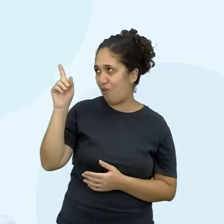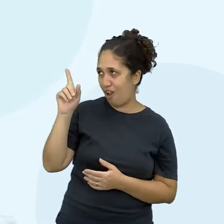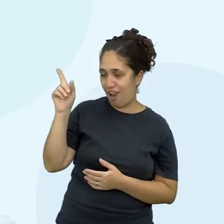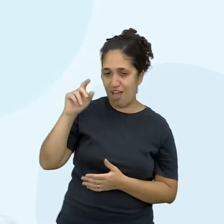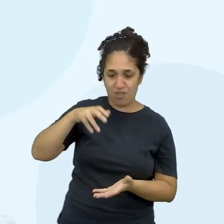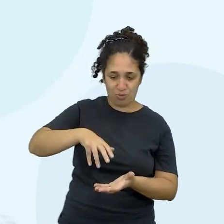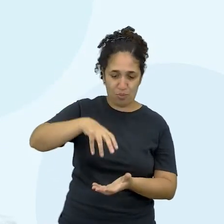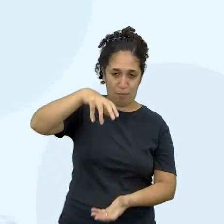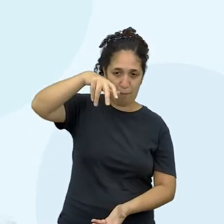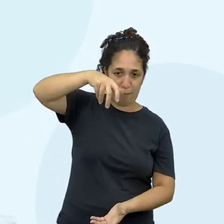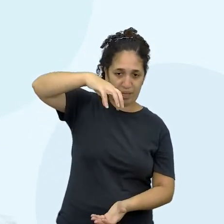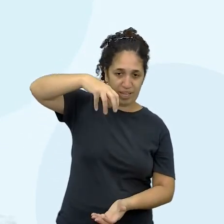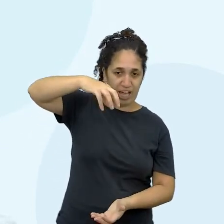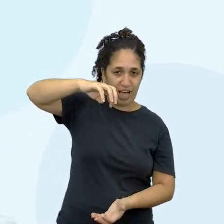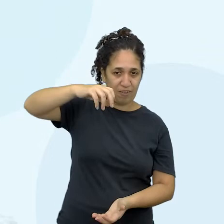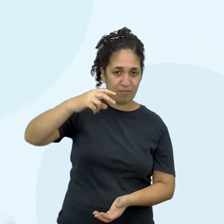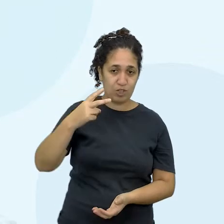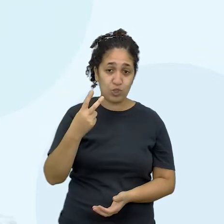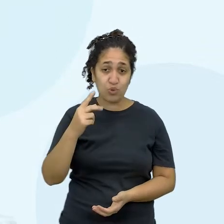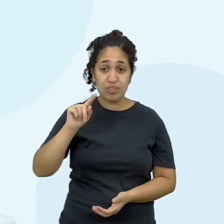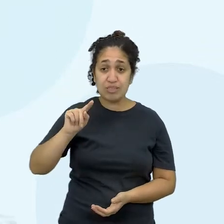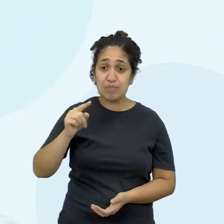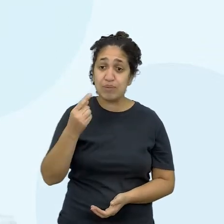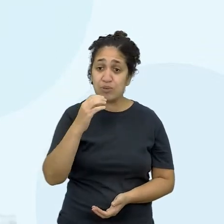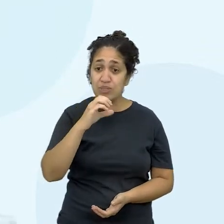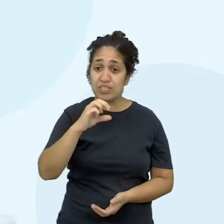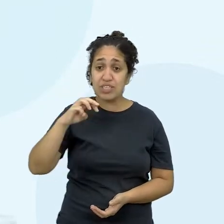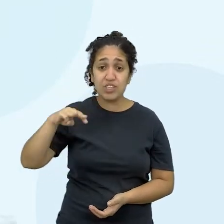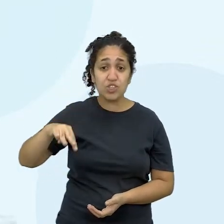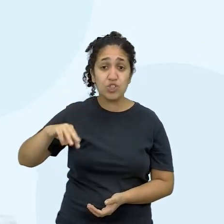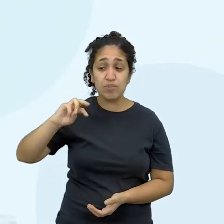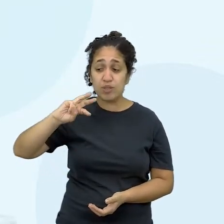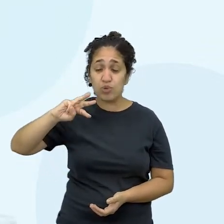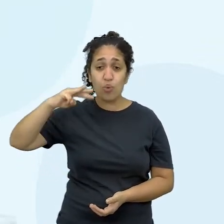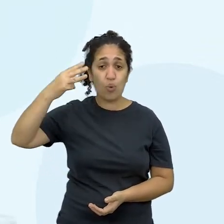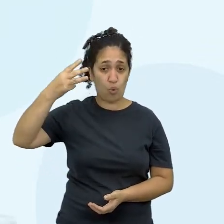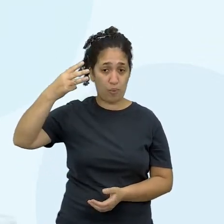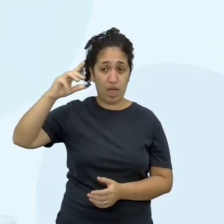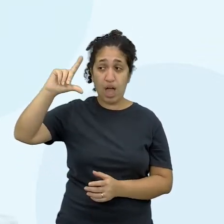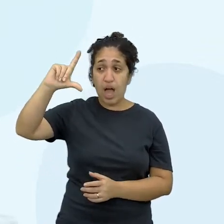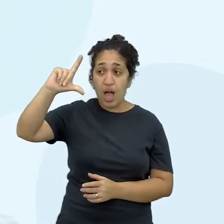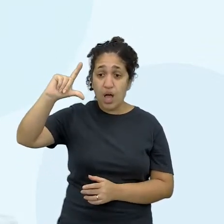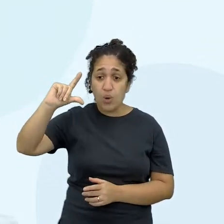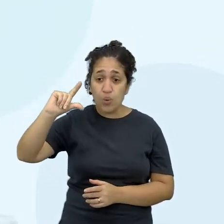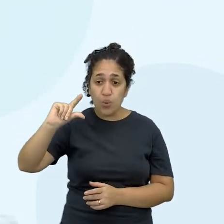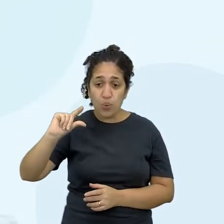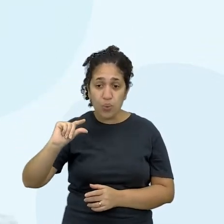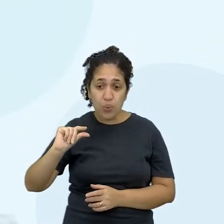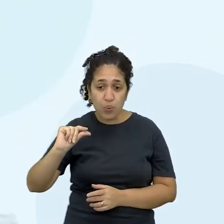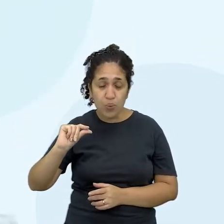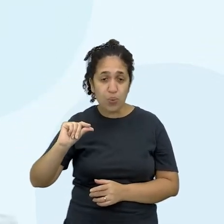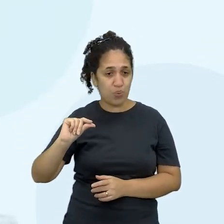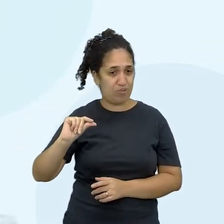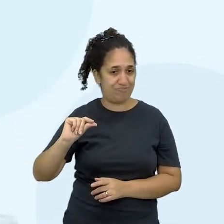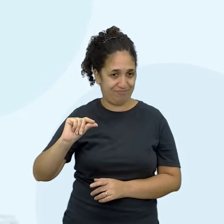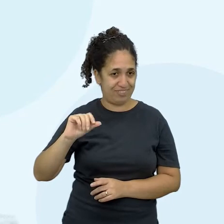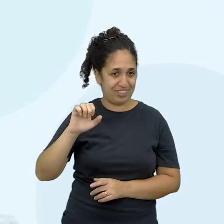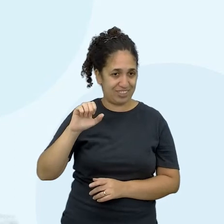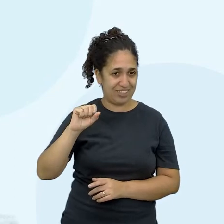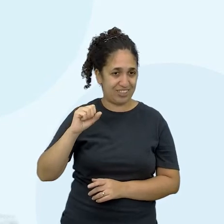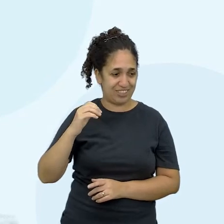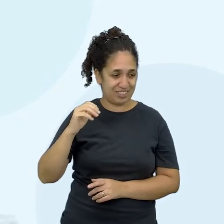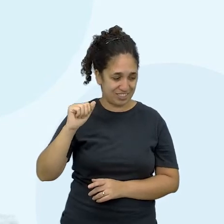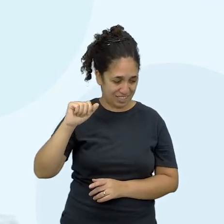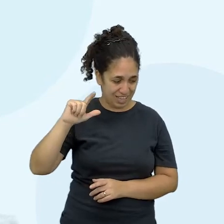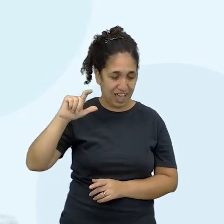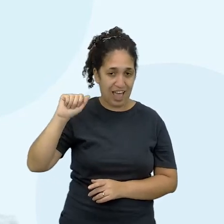uma garrafa de 2.000 centímetros cúbicos e vou reduzir isso daí numa escala, vamos